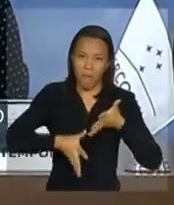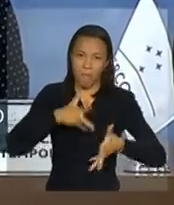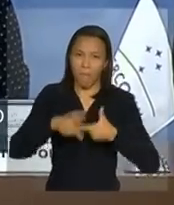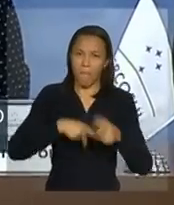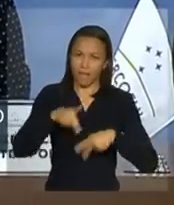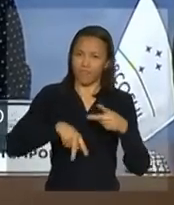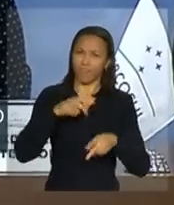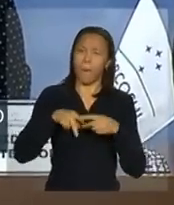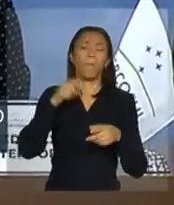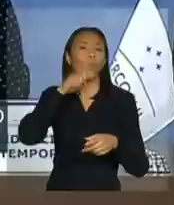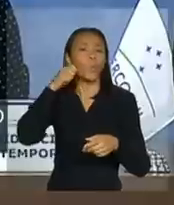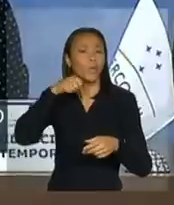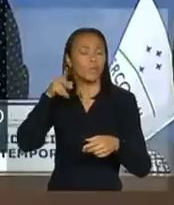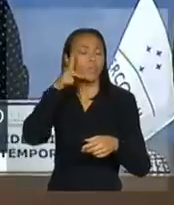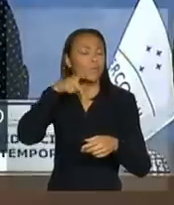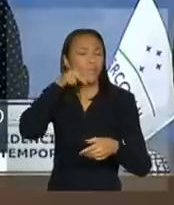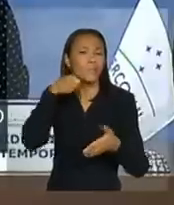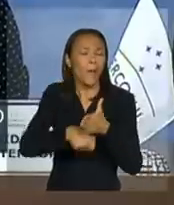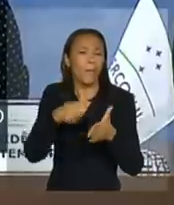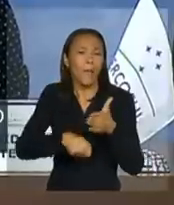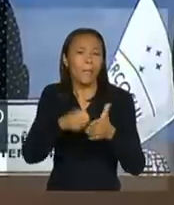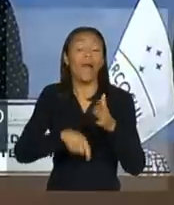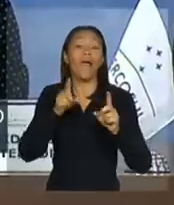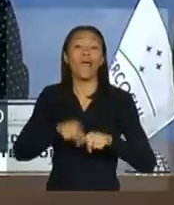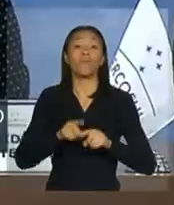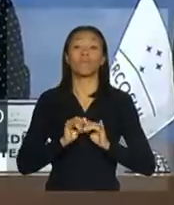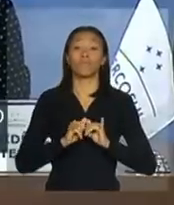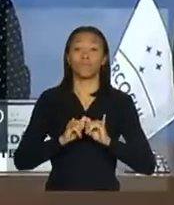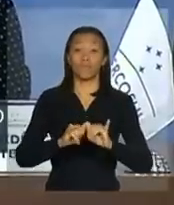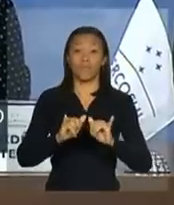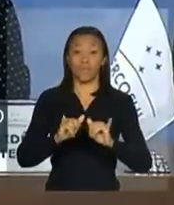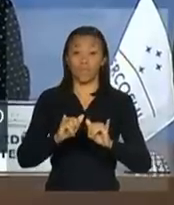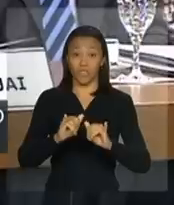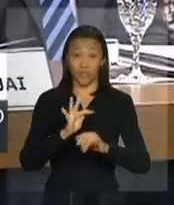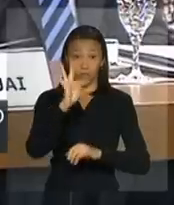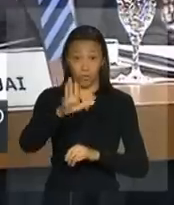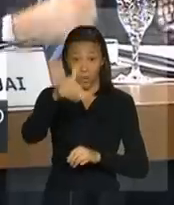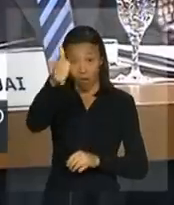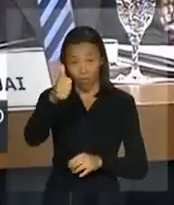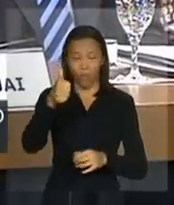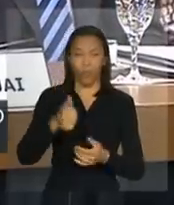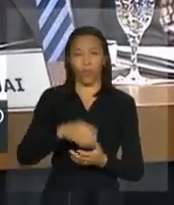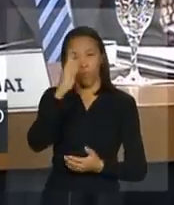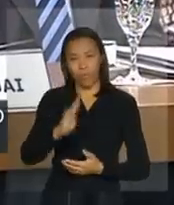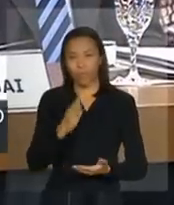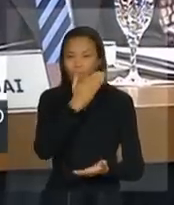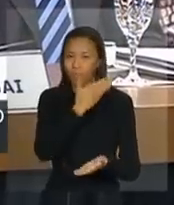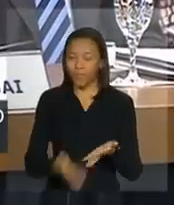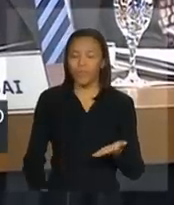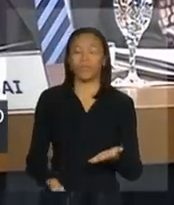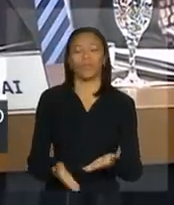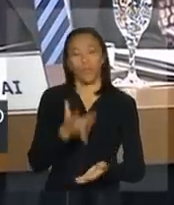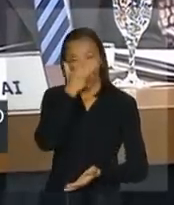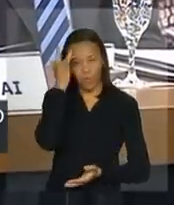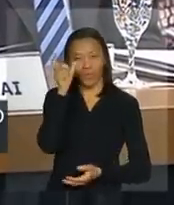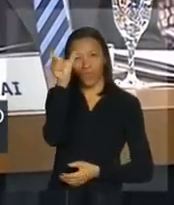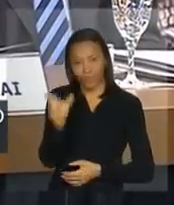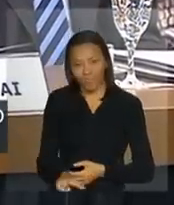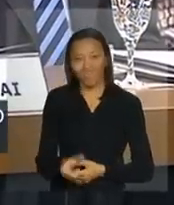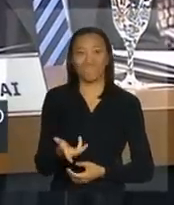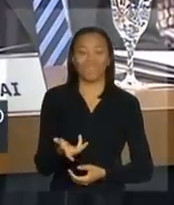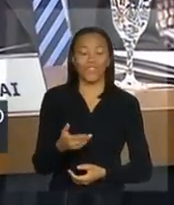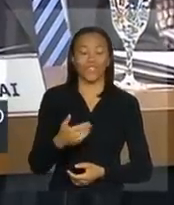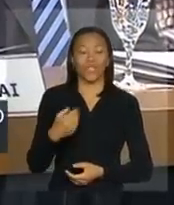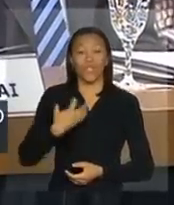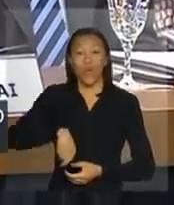nós como uma mensagem de esperança. O Brasil perdeu um grande homem. Choramos a sua